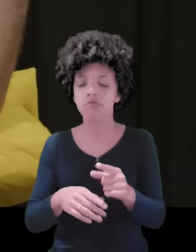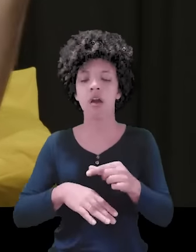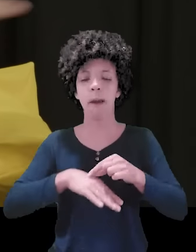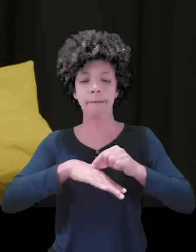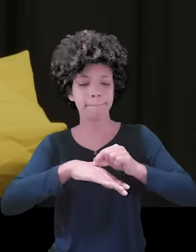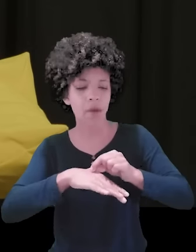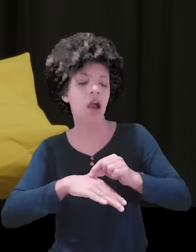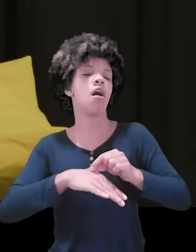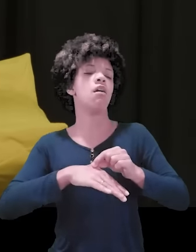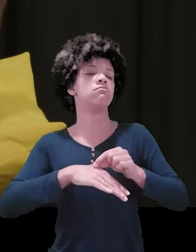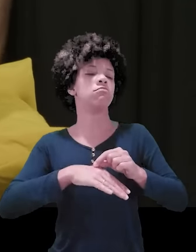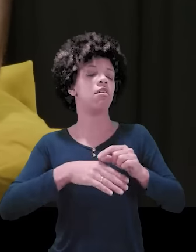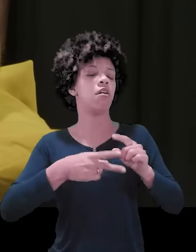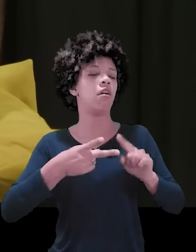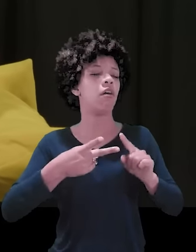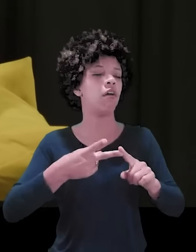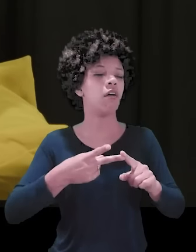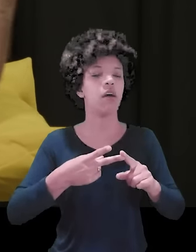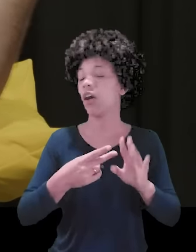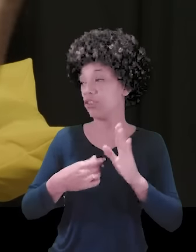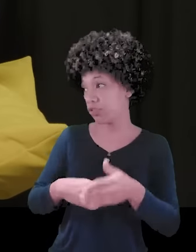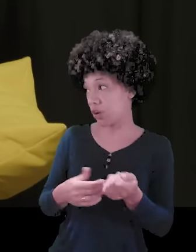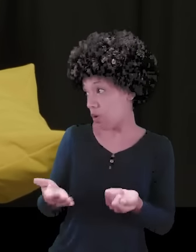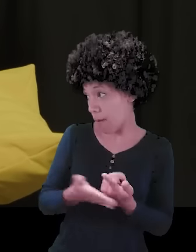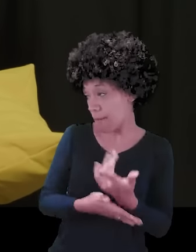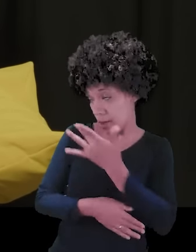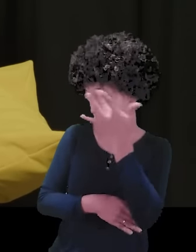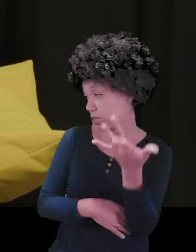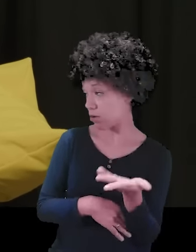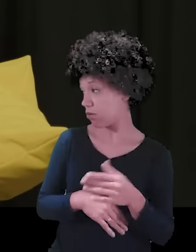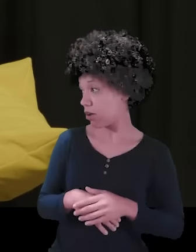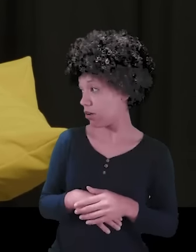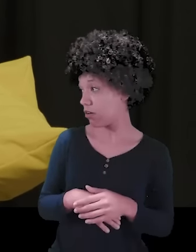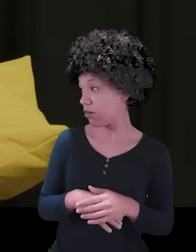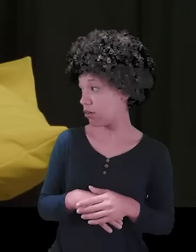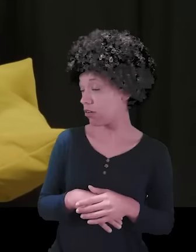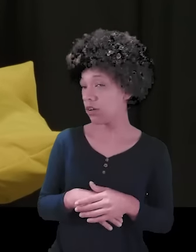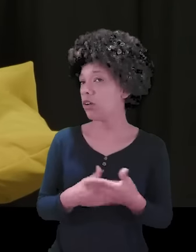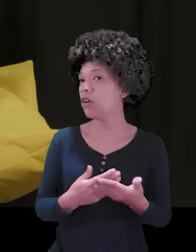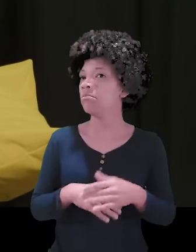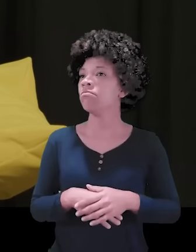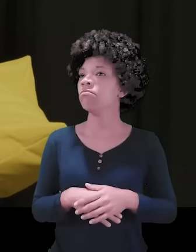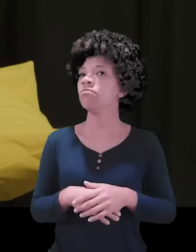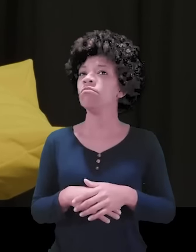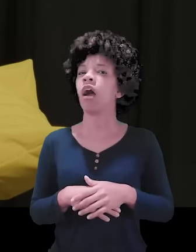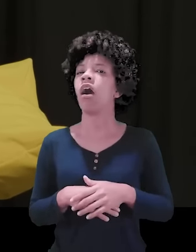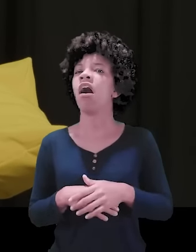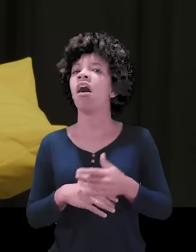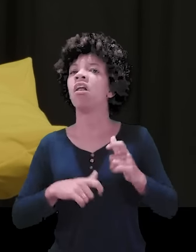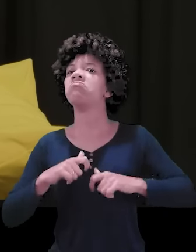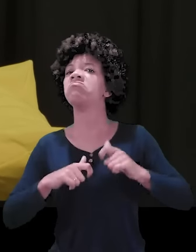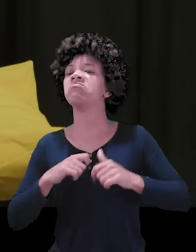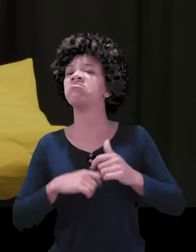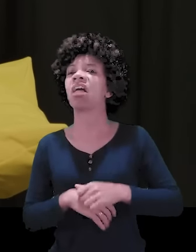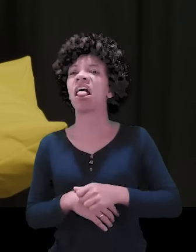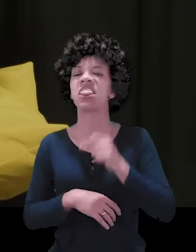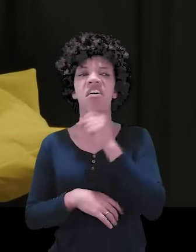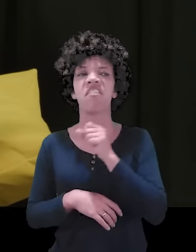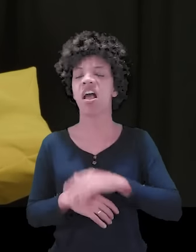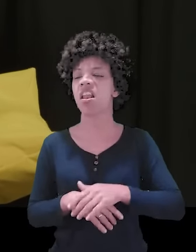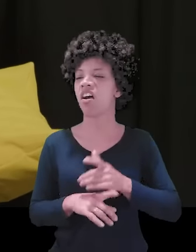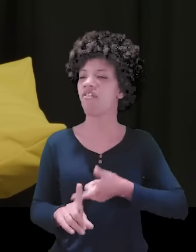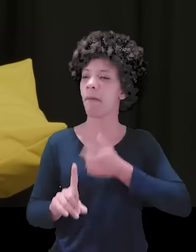couro para entendeu Tipo eu peguei já que eu comprei uma pessoa hahaha ela não faz mais prostituição tá velha